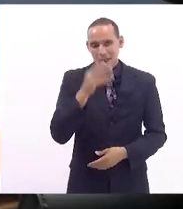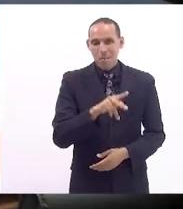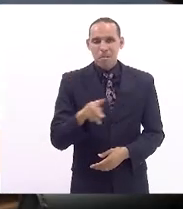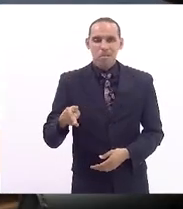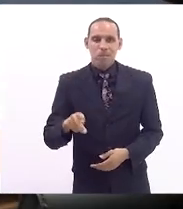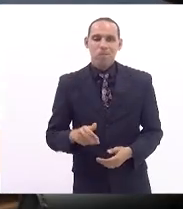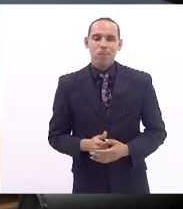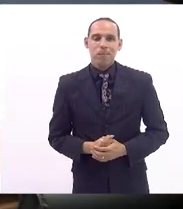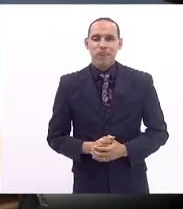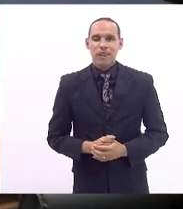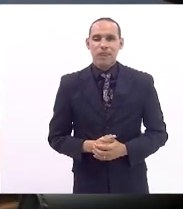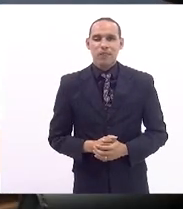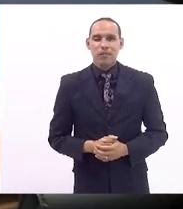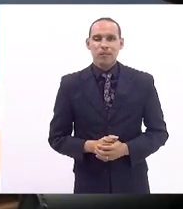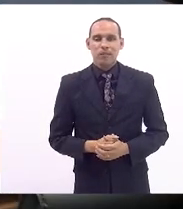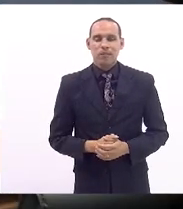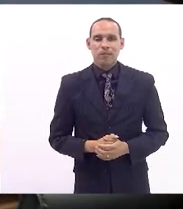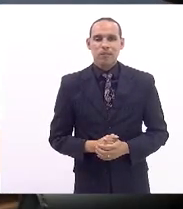presidência